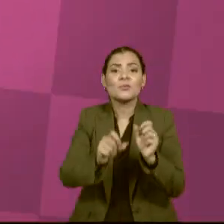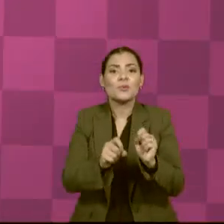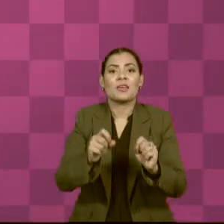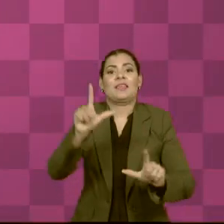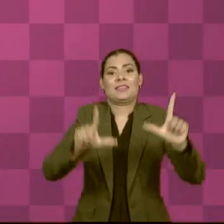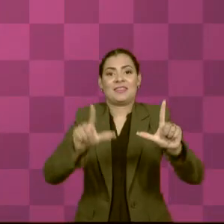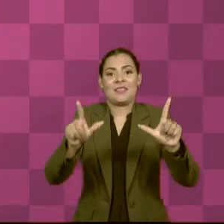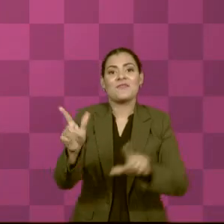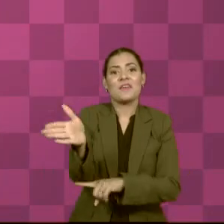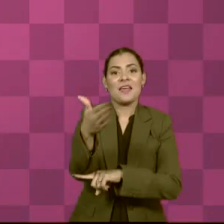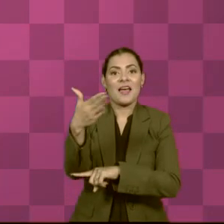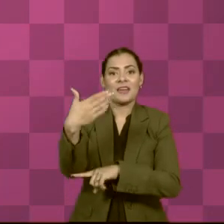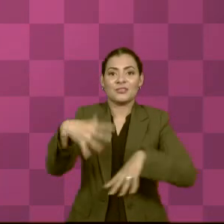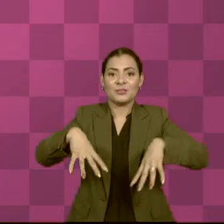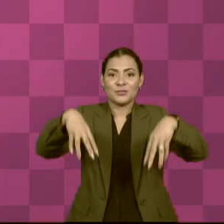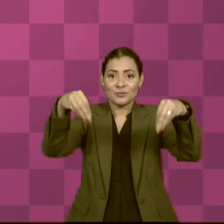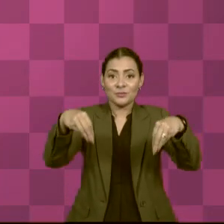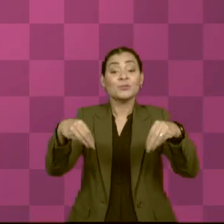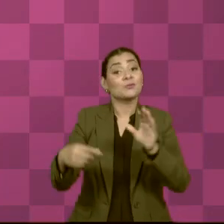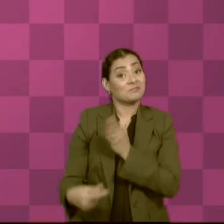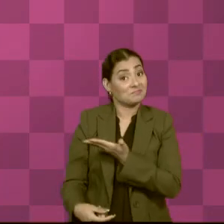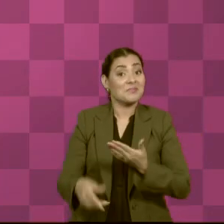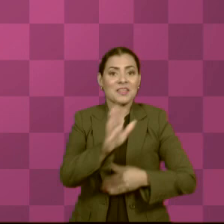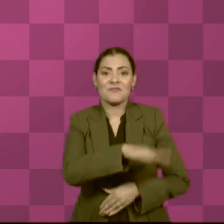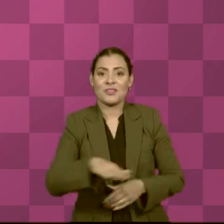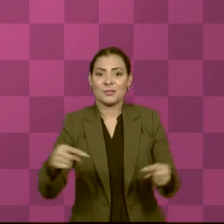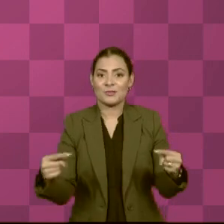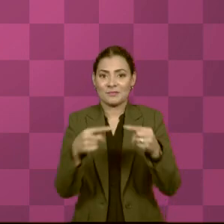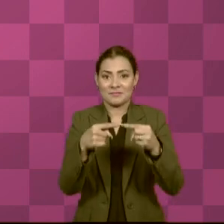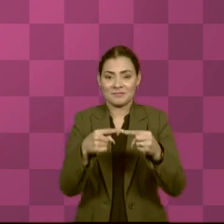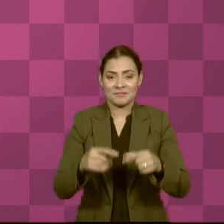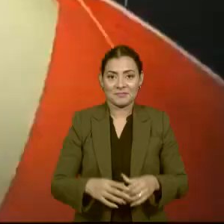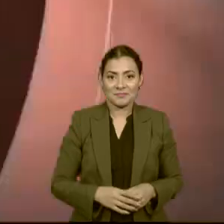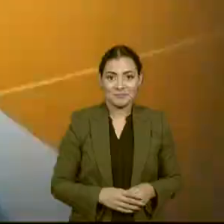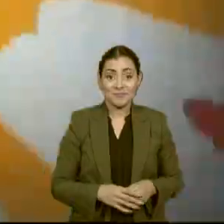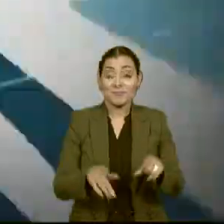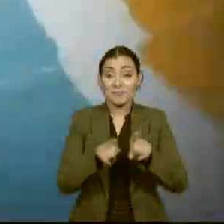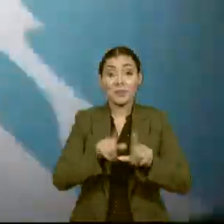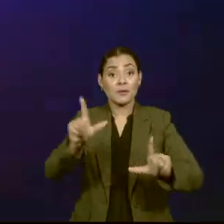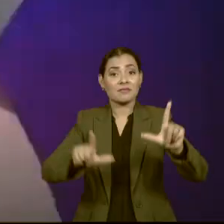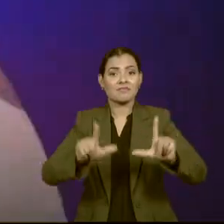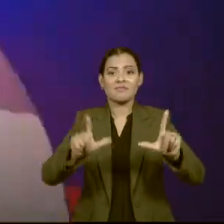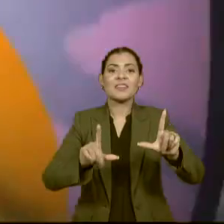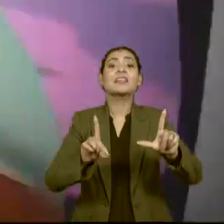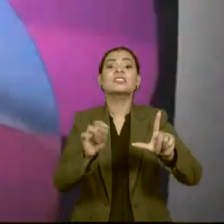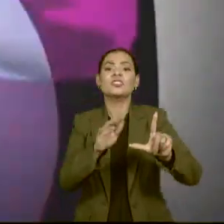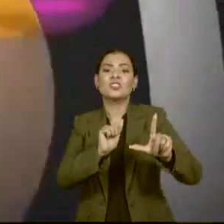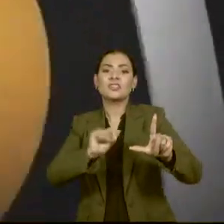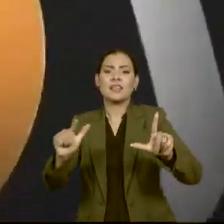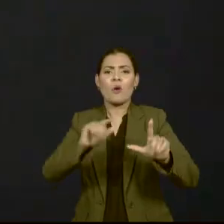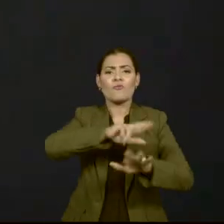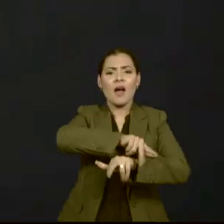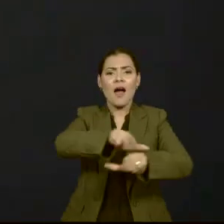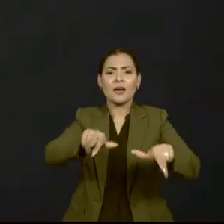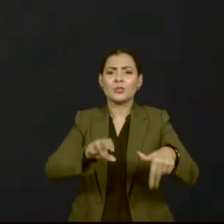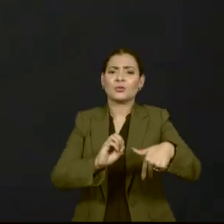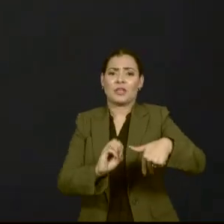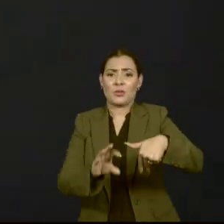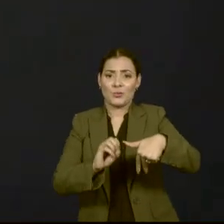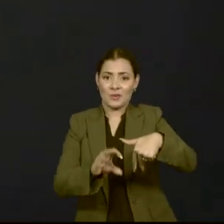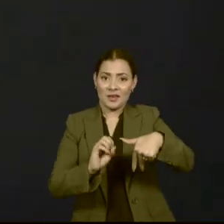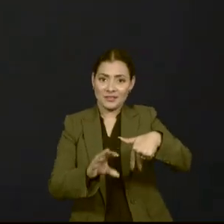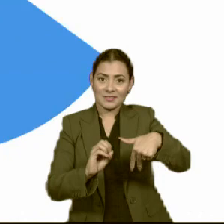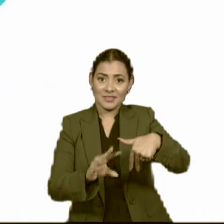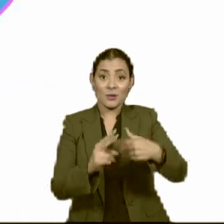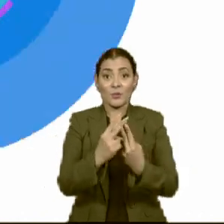Rá-Tim-Bum, canal infantil por assinatura e os canais digitais de multiprogramação, TV